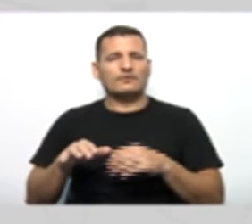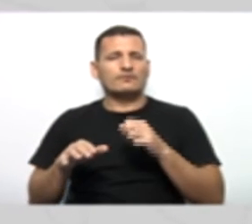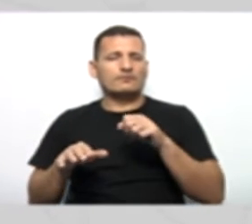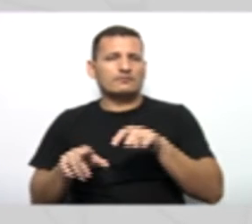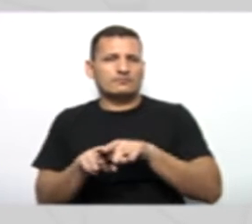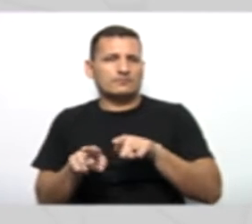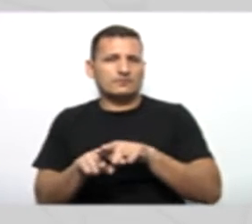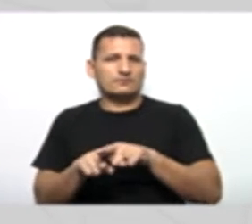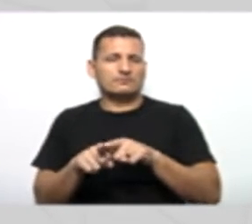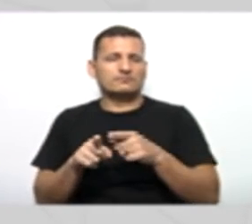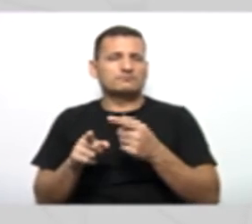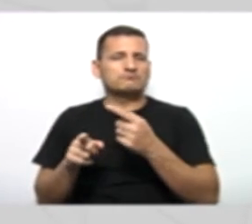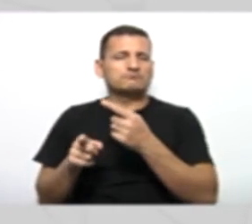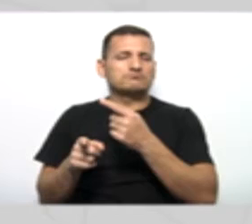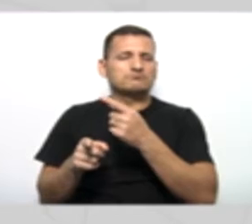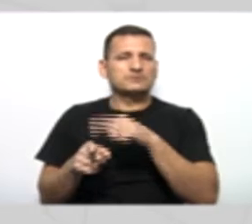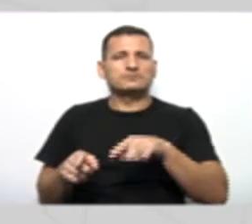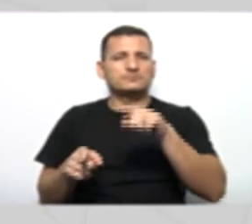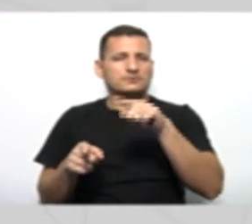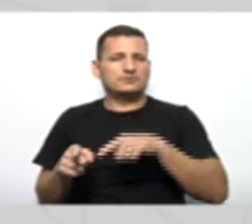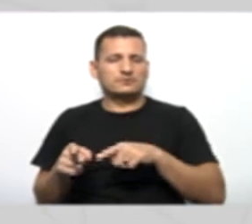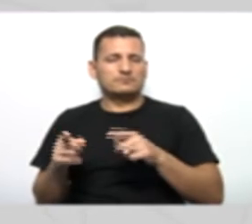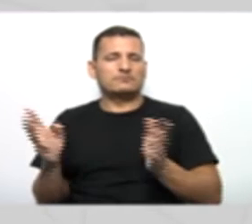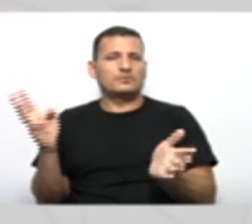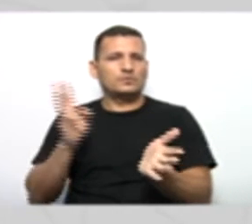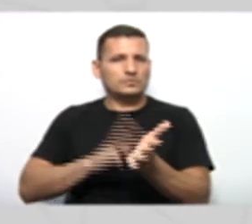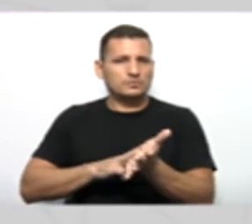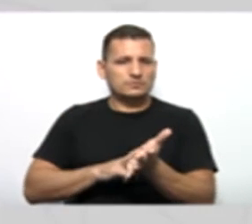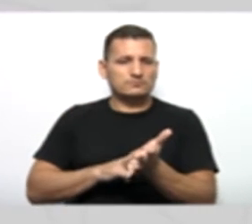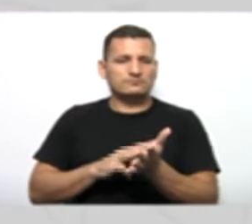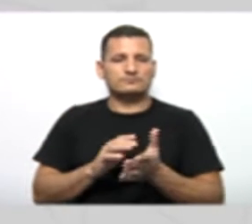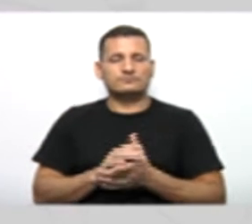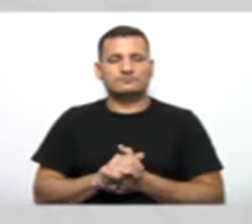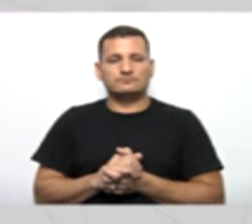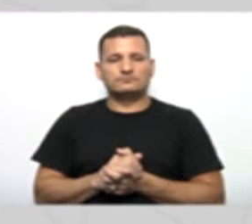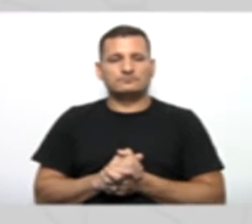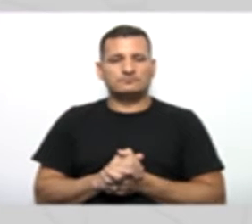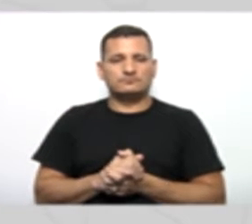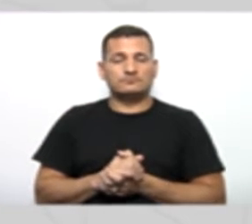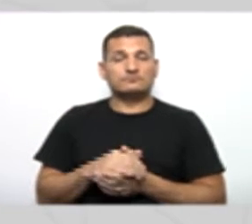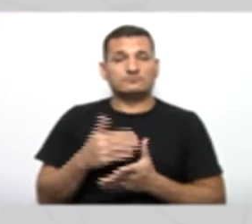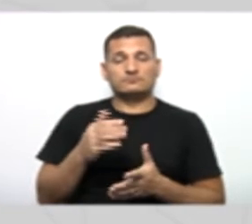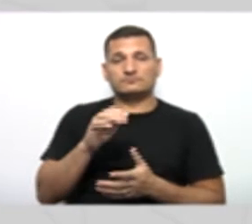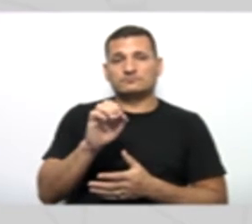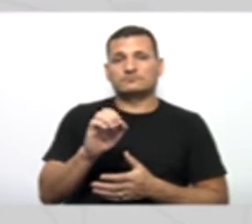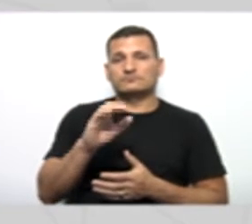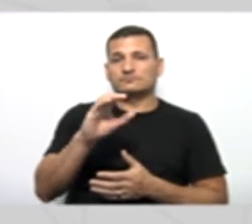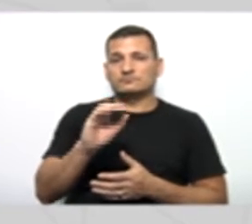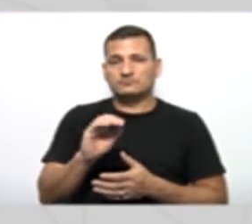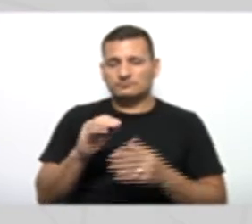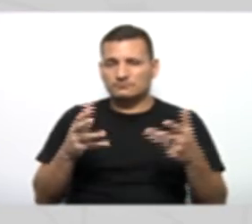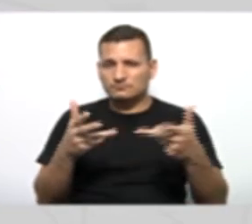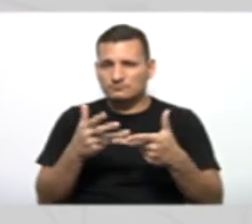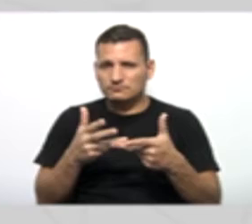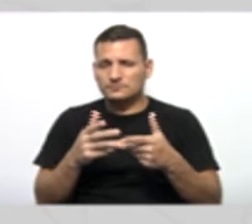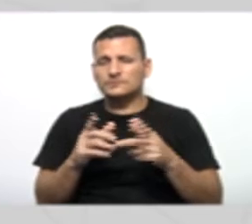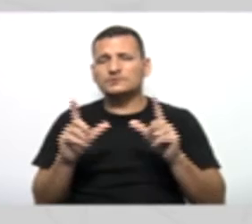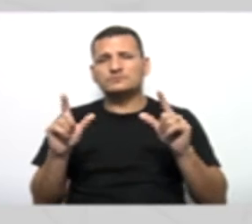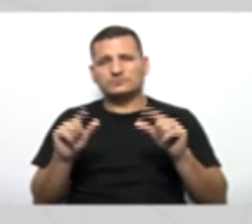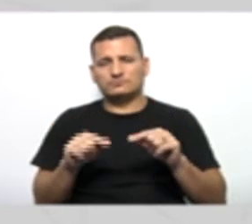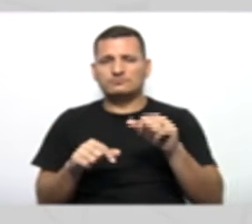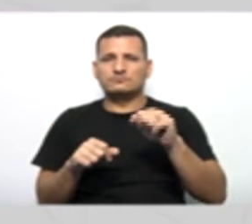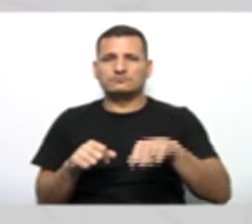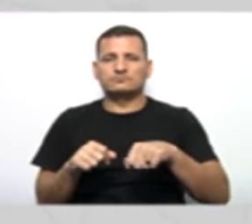multada. A ecoeficiência reduz e muita possibilidade da empresa ser